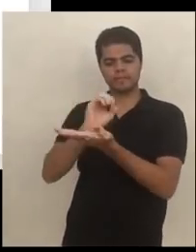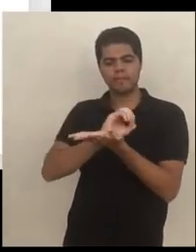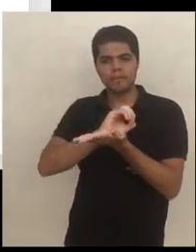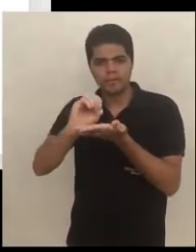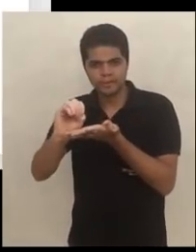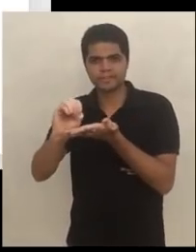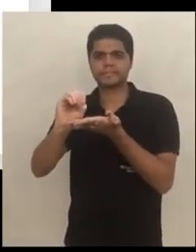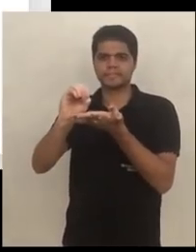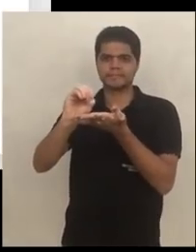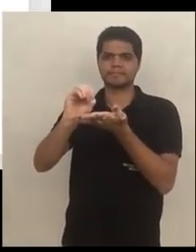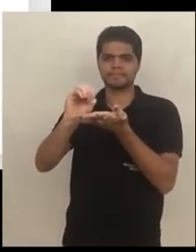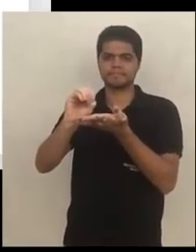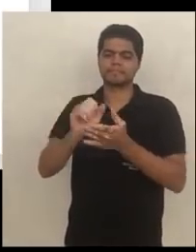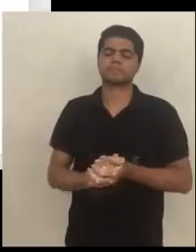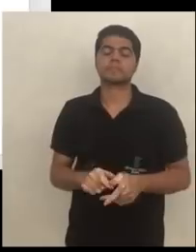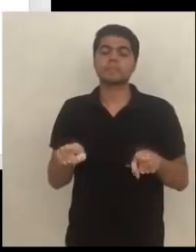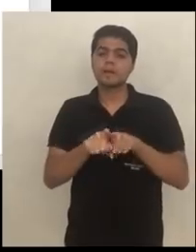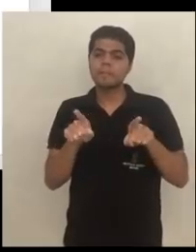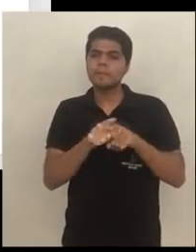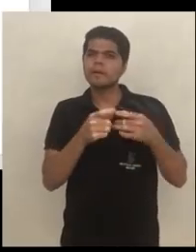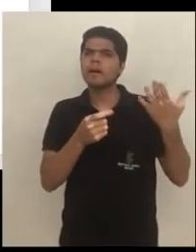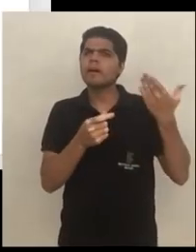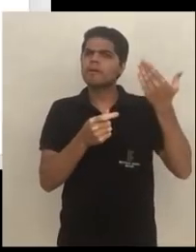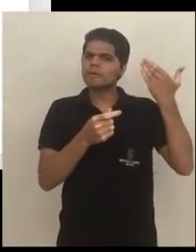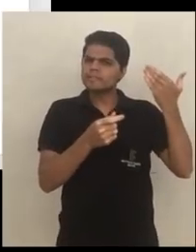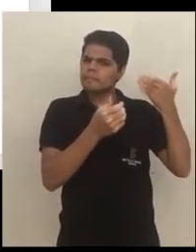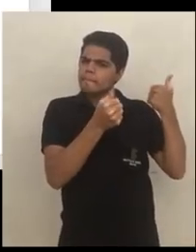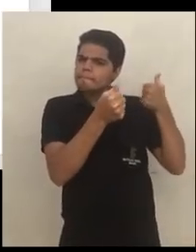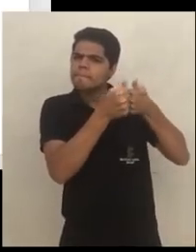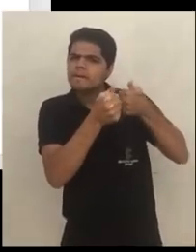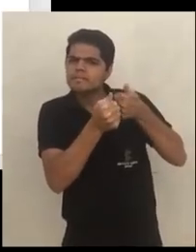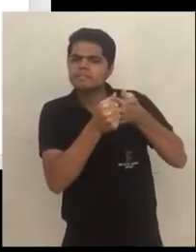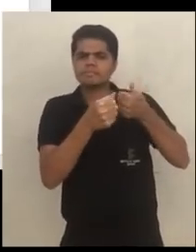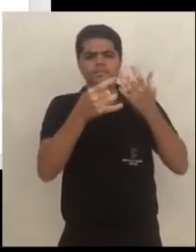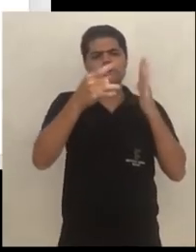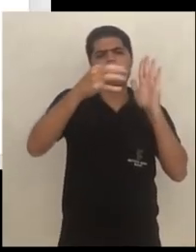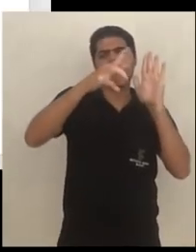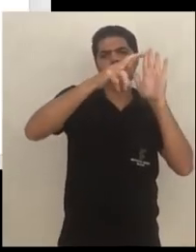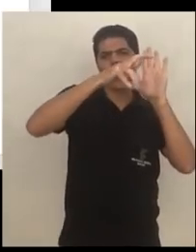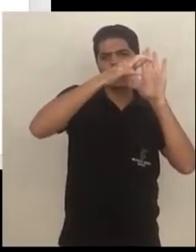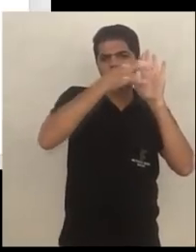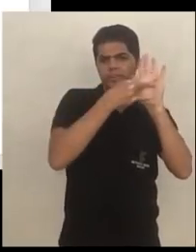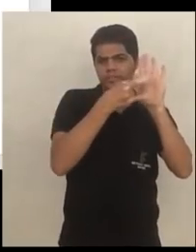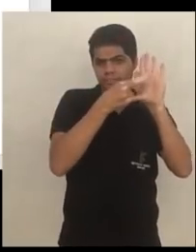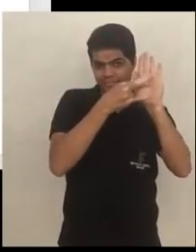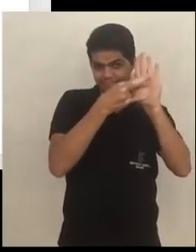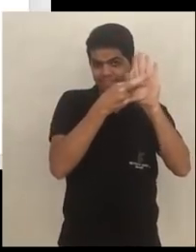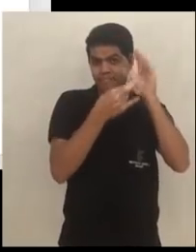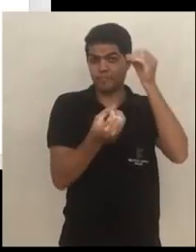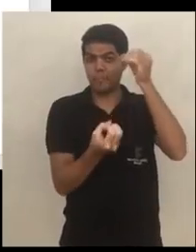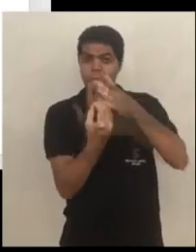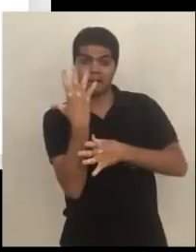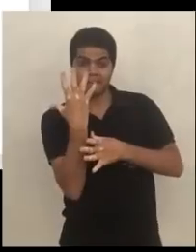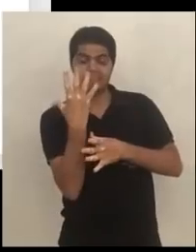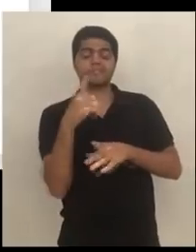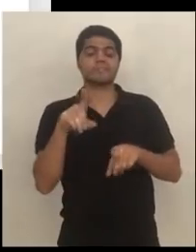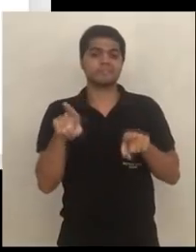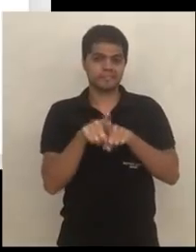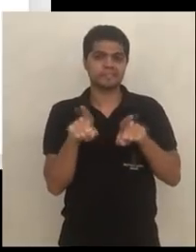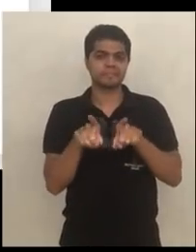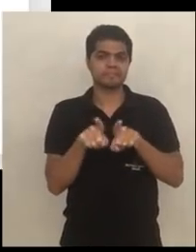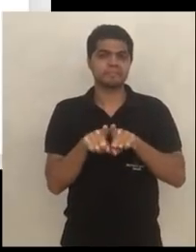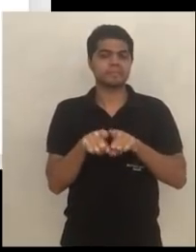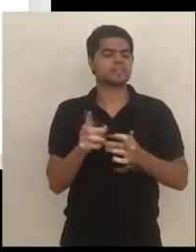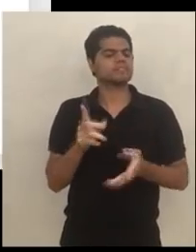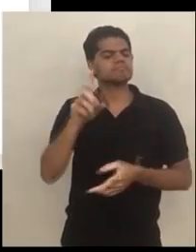Criamos recentemente o regimento interno da CEPORG, e ela define assim